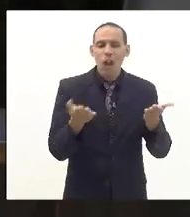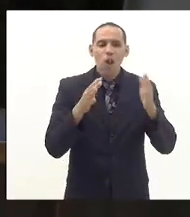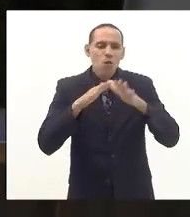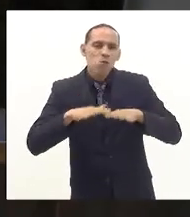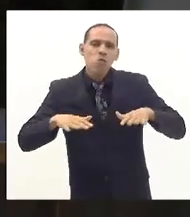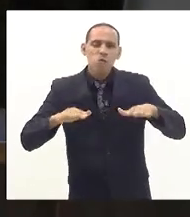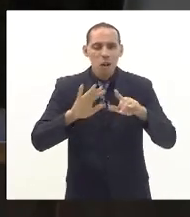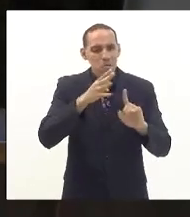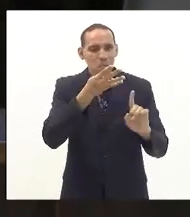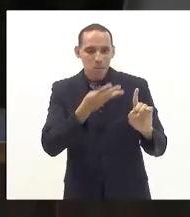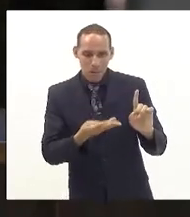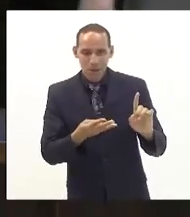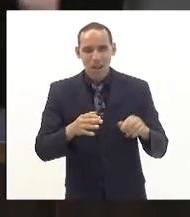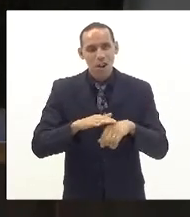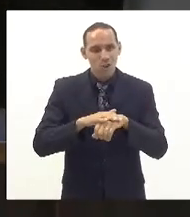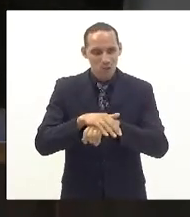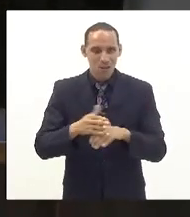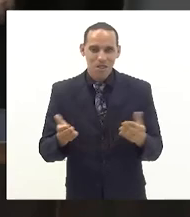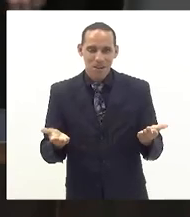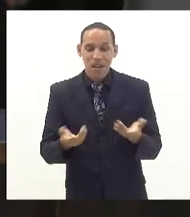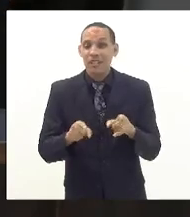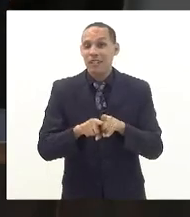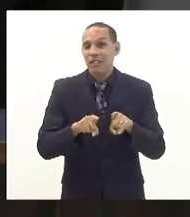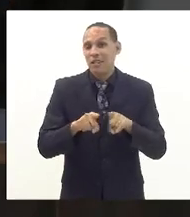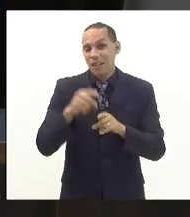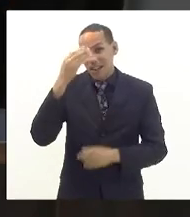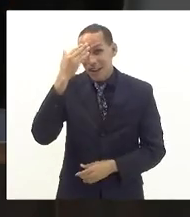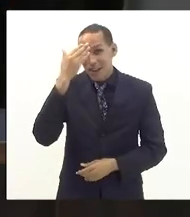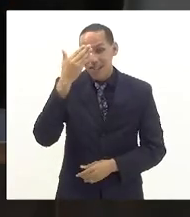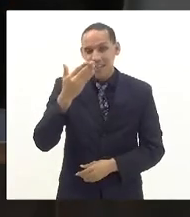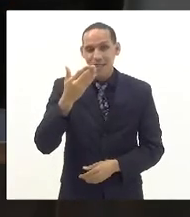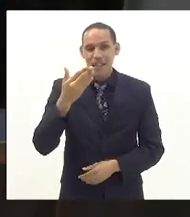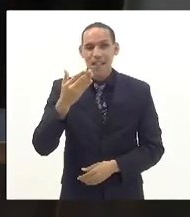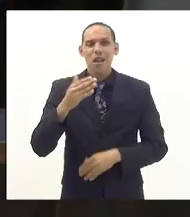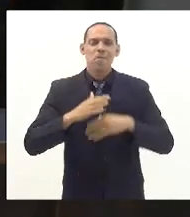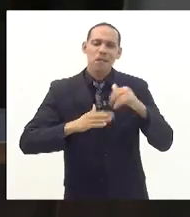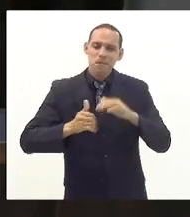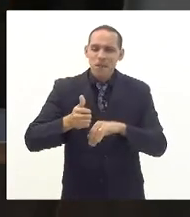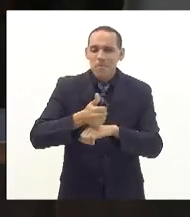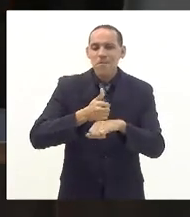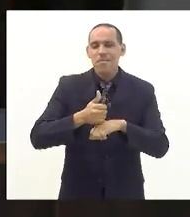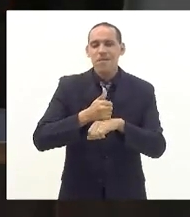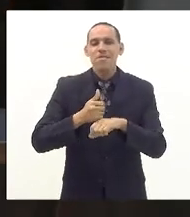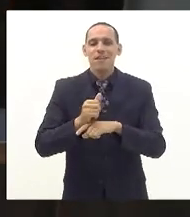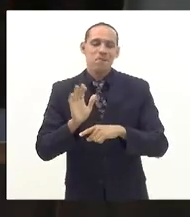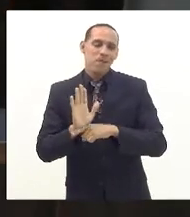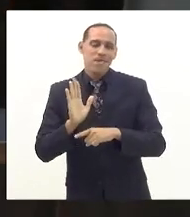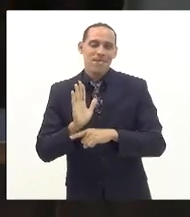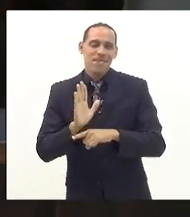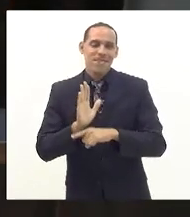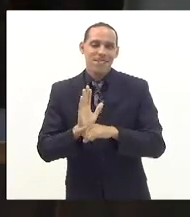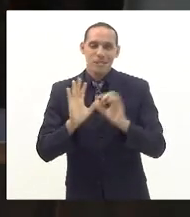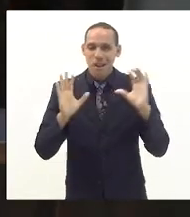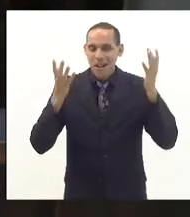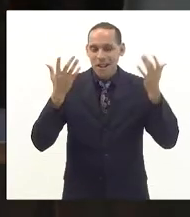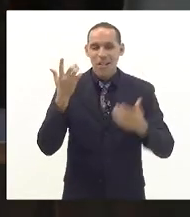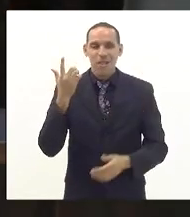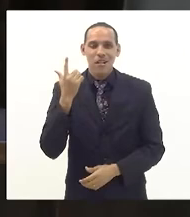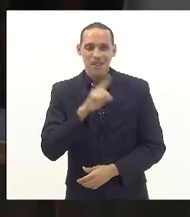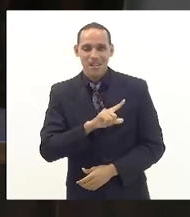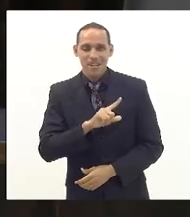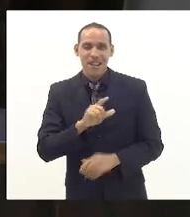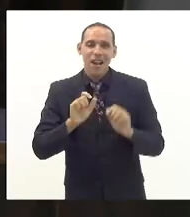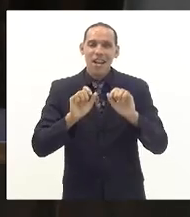os homenageados dessa noite. Também não posso deixar de agradecer aos profissionais que contribuíram para que esse evento acontecesse, a